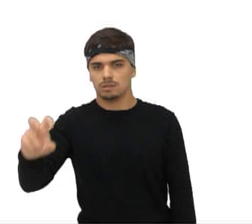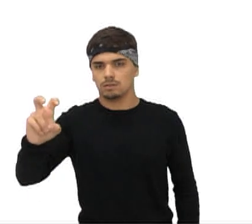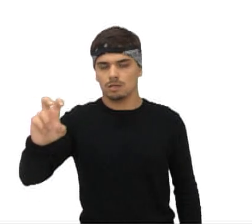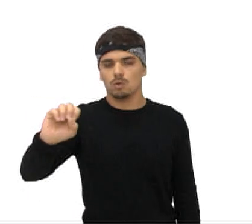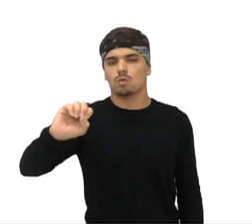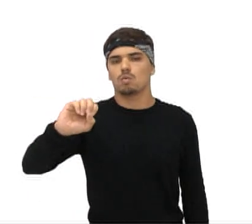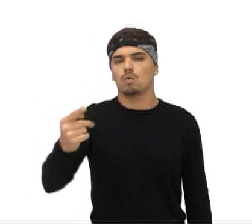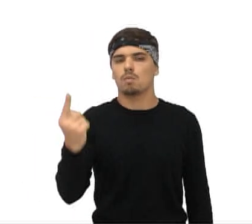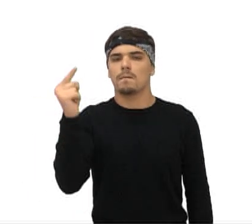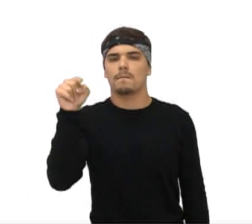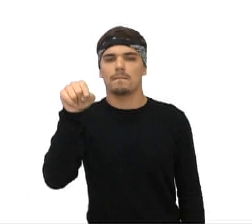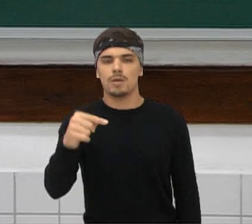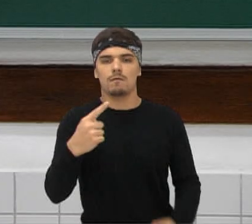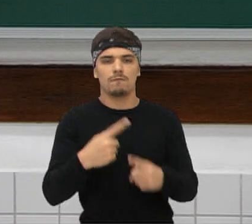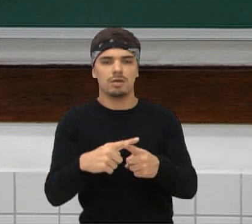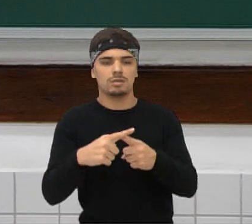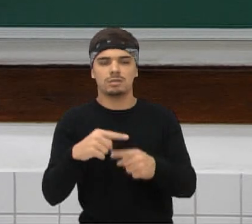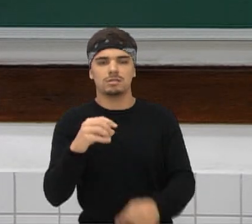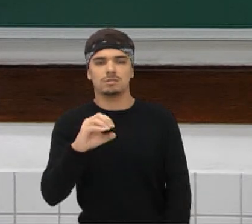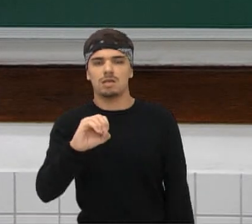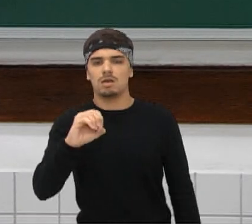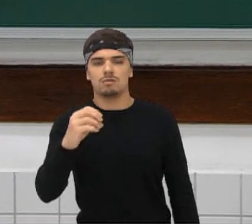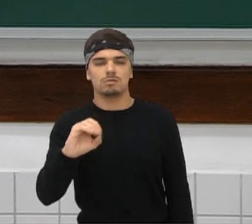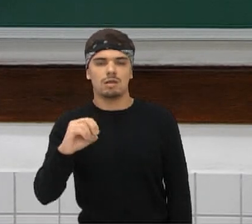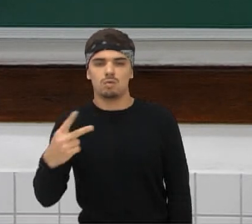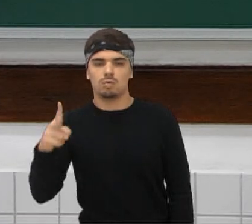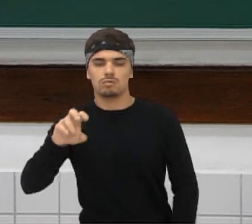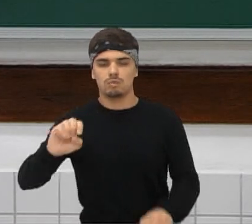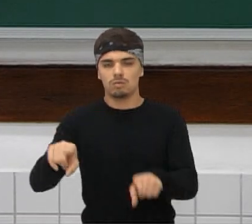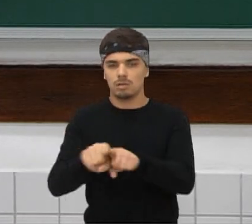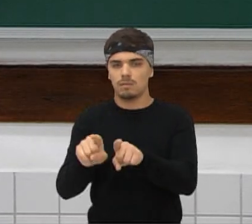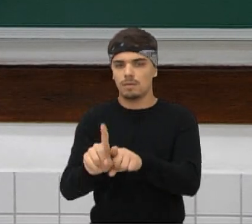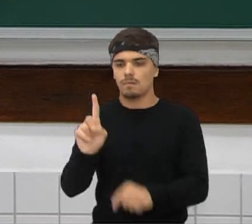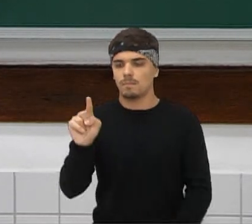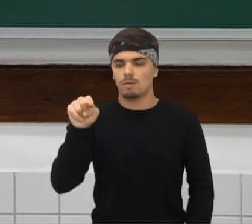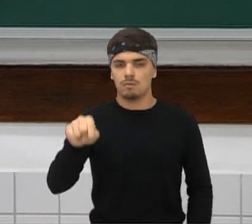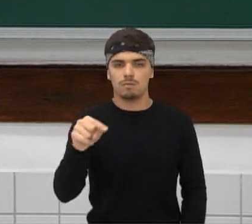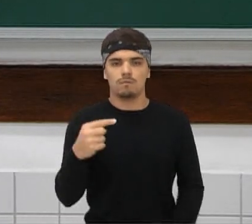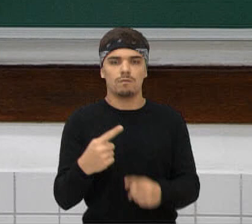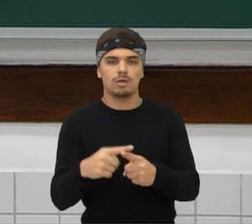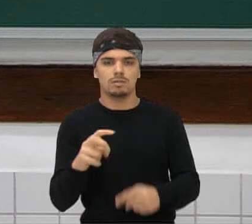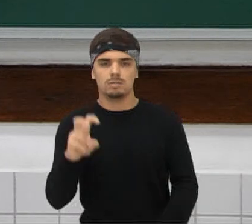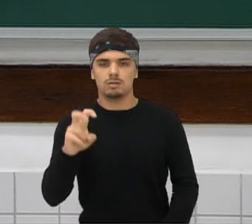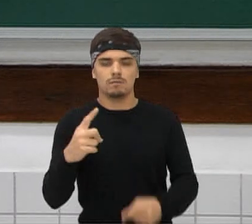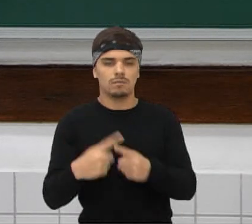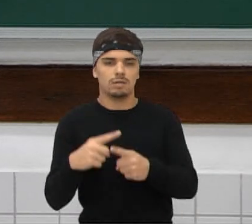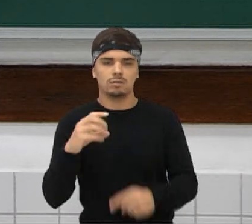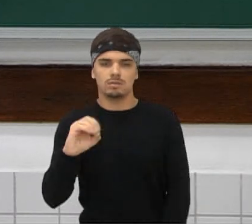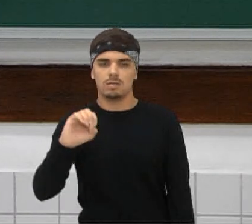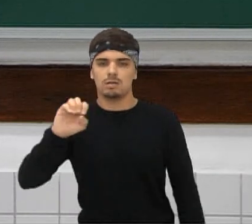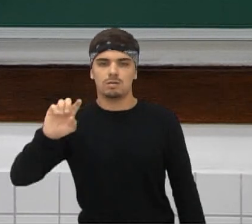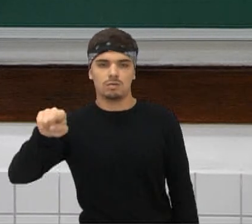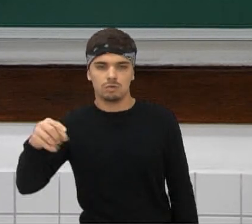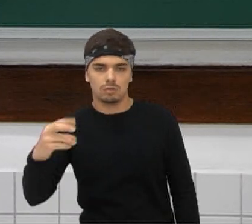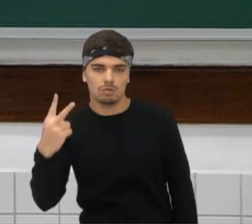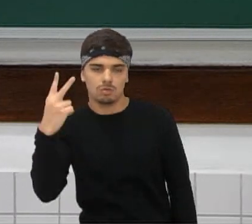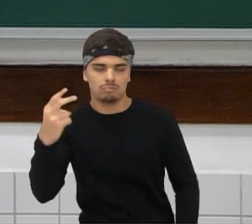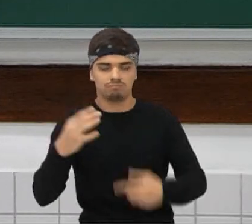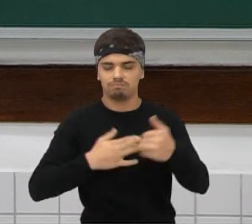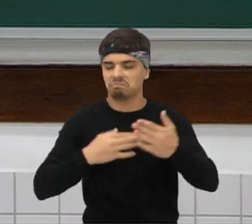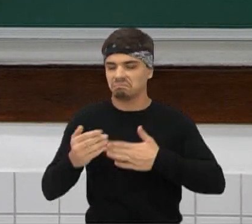ou 1.000 vezes 0,02, ou 1.000 vezes 5 vezes 0,02. Então, não importa essa